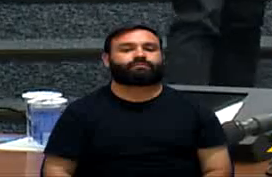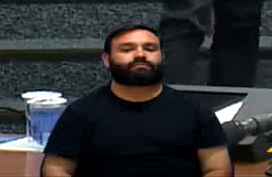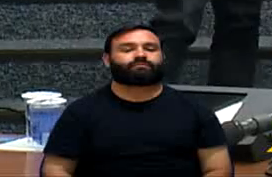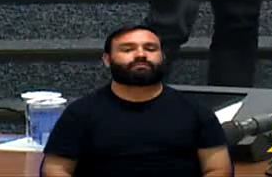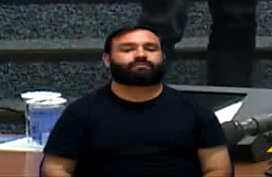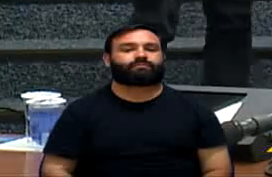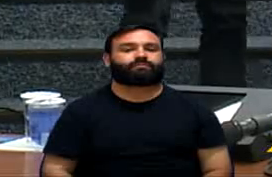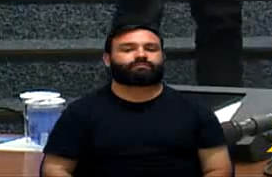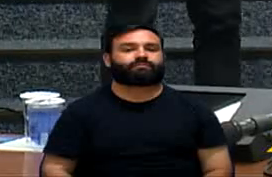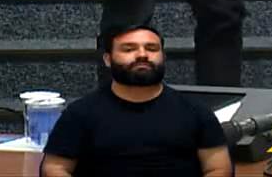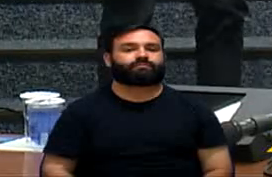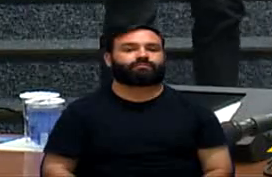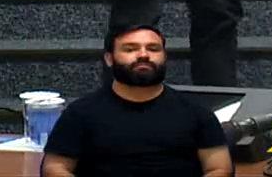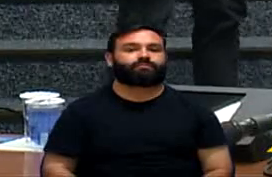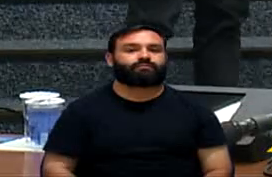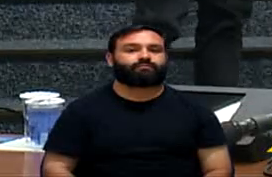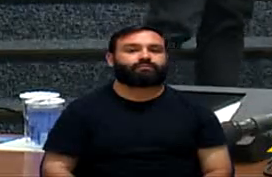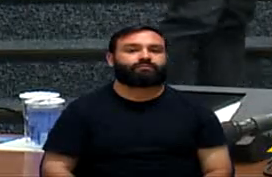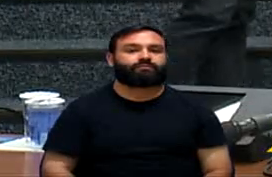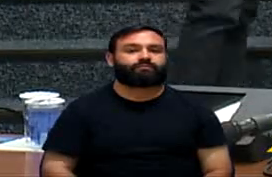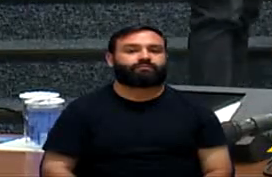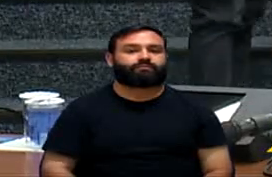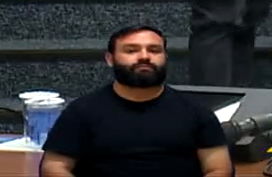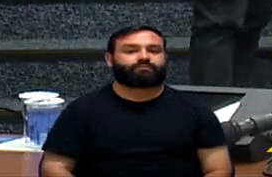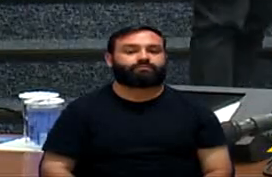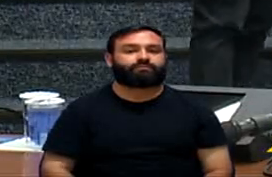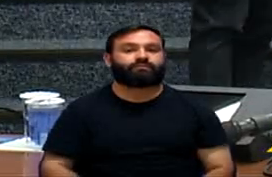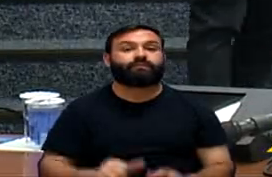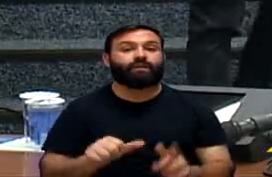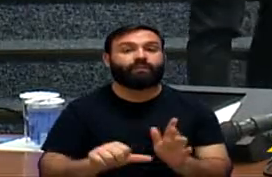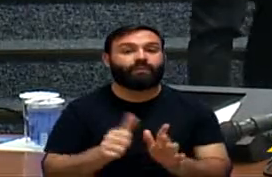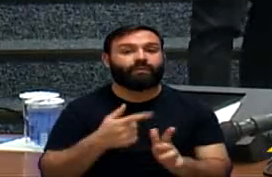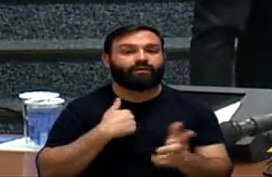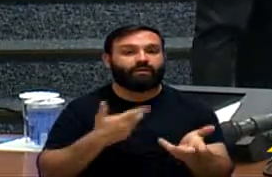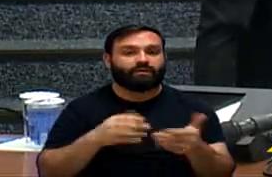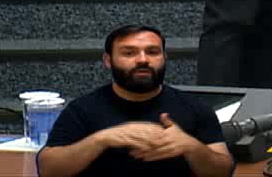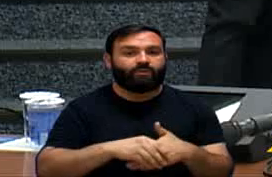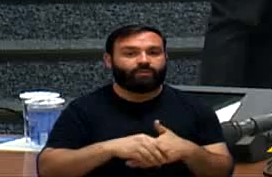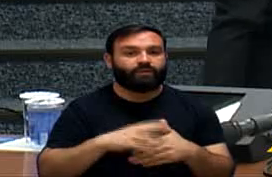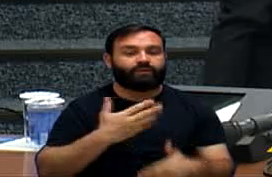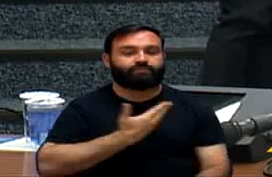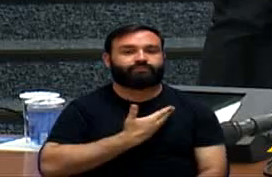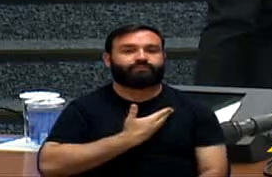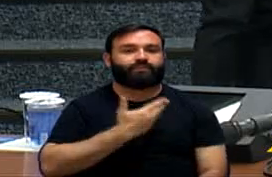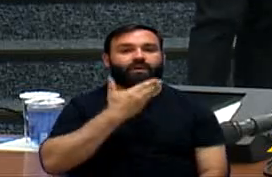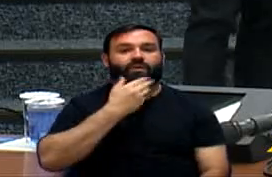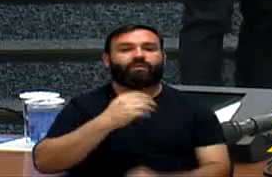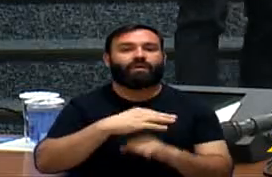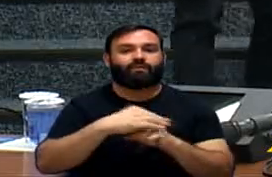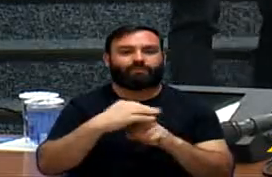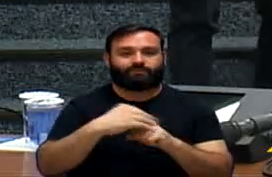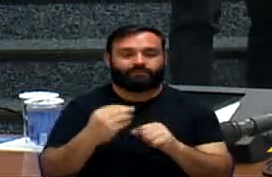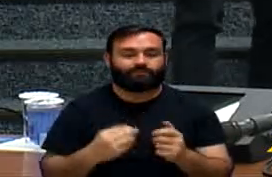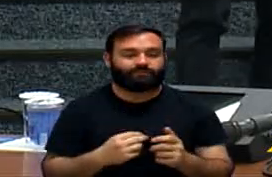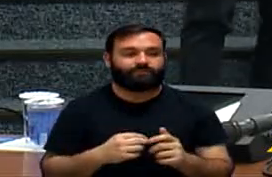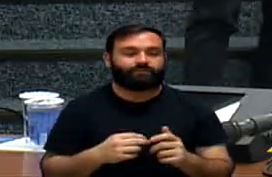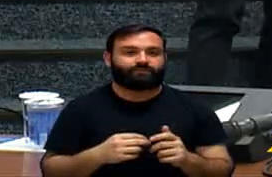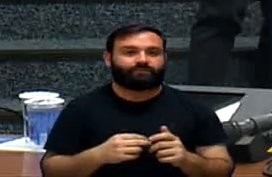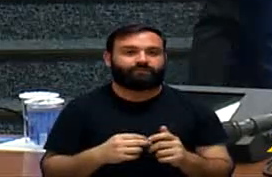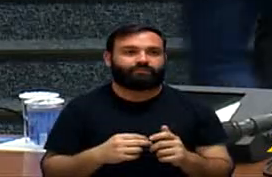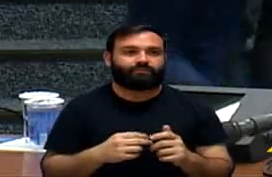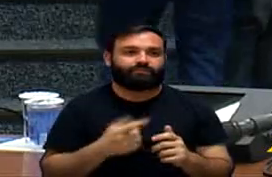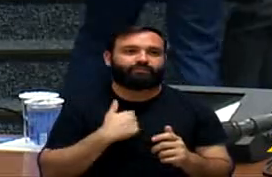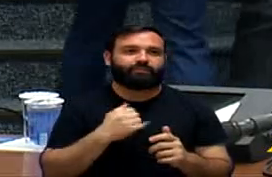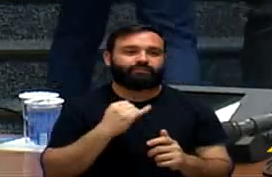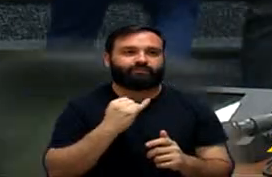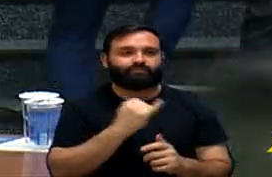outubro que eu primeiramente gostaria de cumprimentar o nosso amigo Rodrigo Treviso eu vou